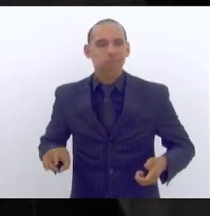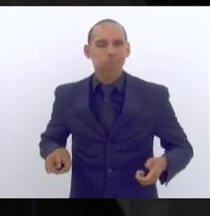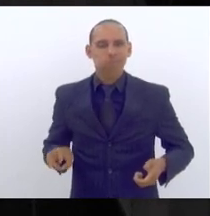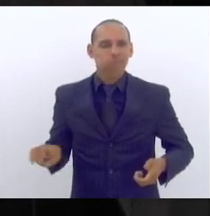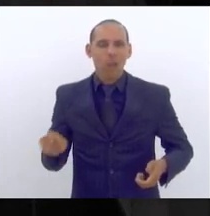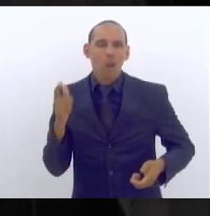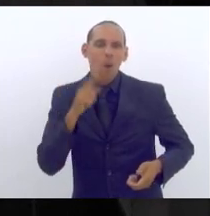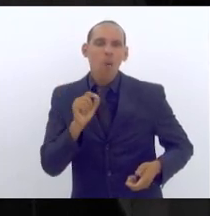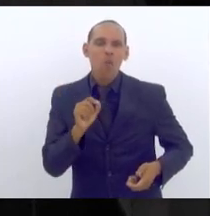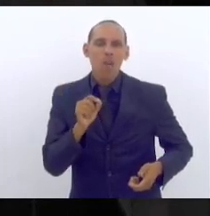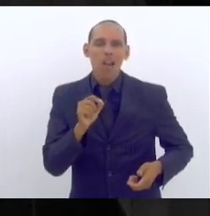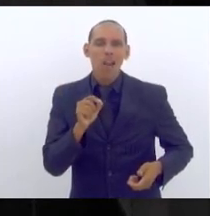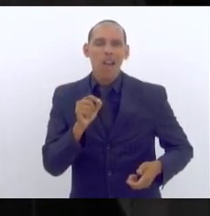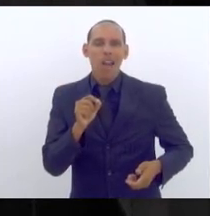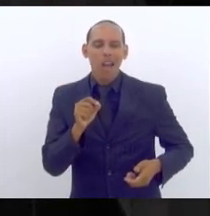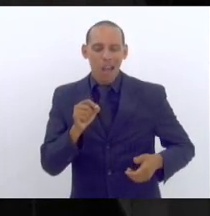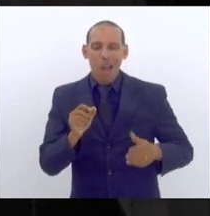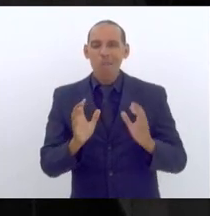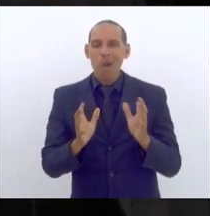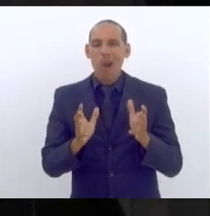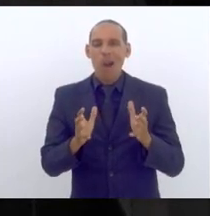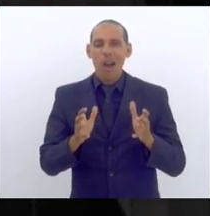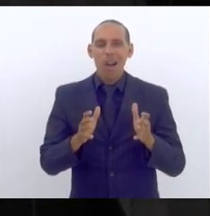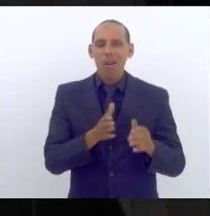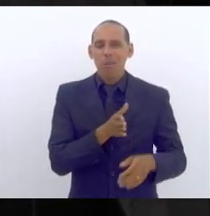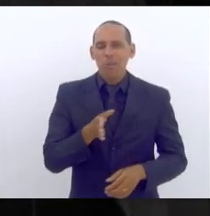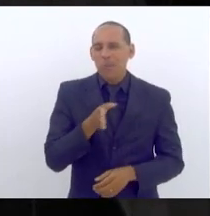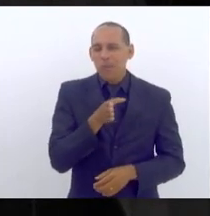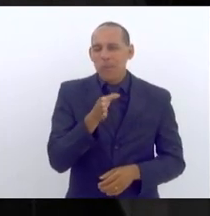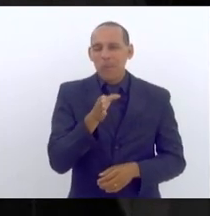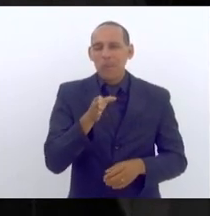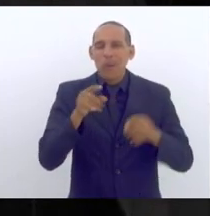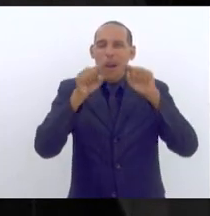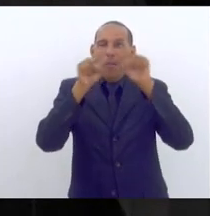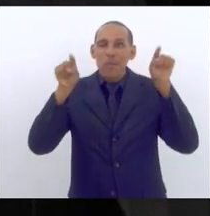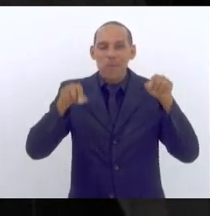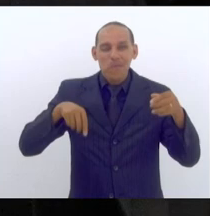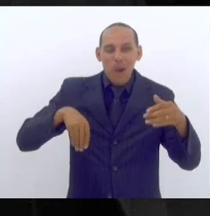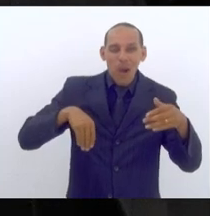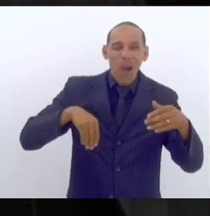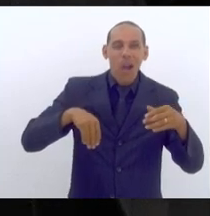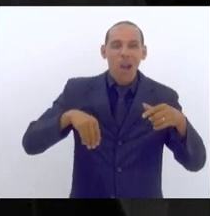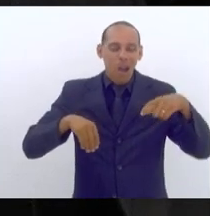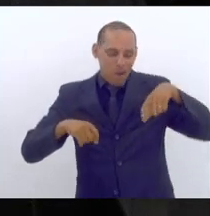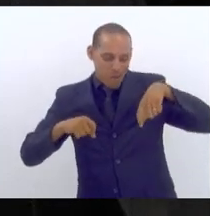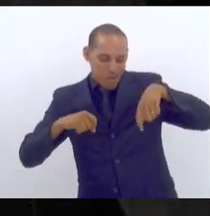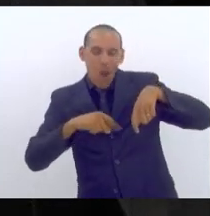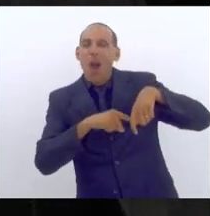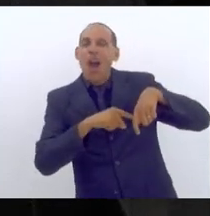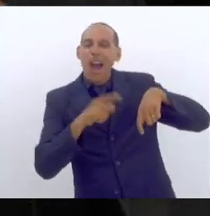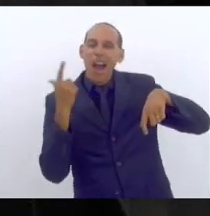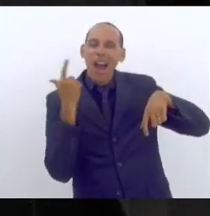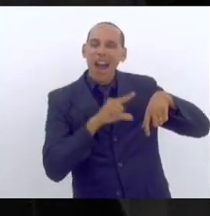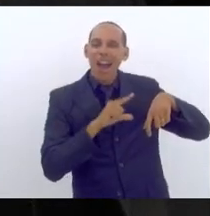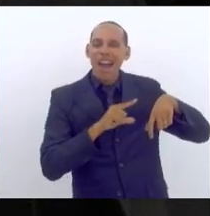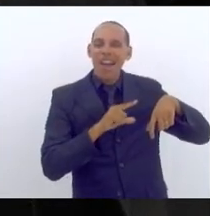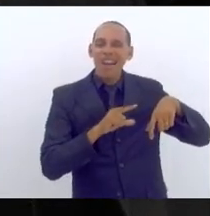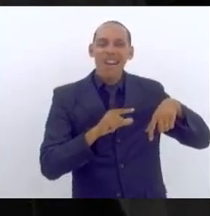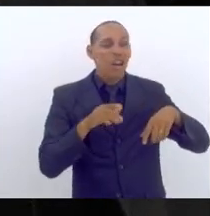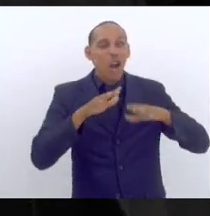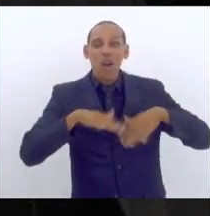conduz uma bola até o arco faz o gol familiares vibram